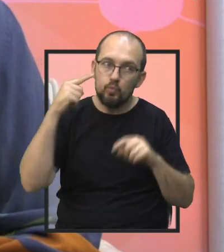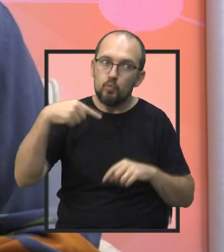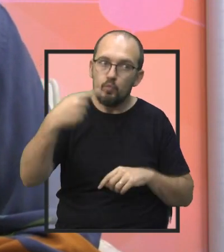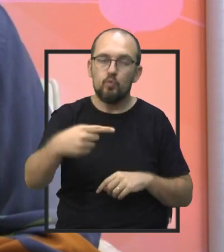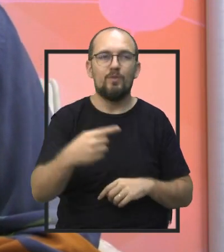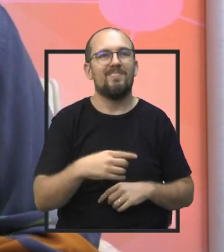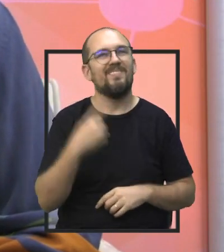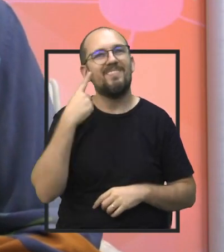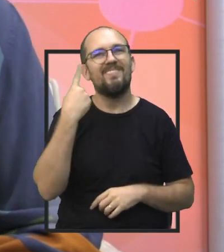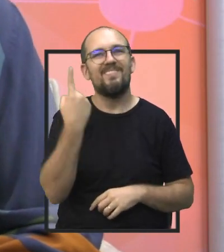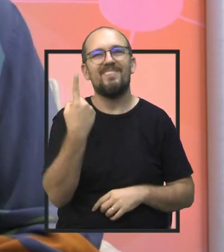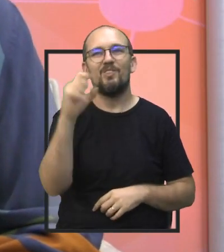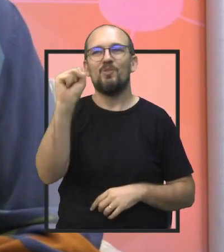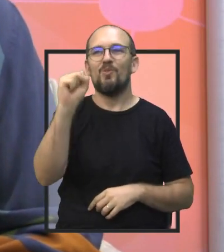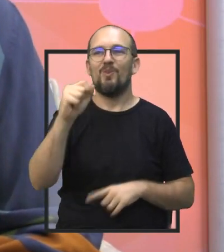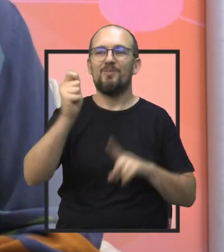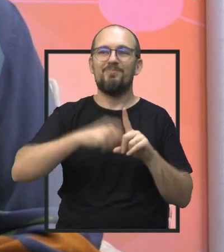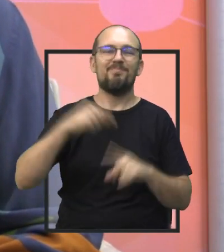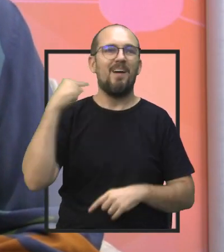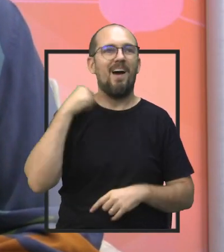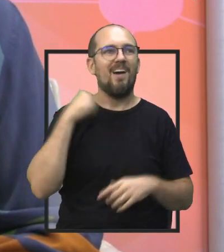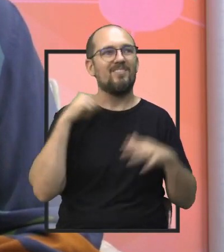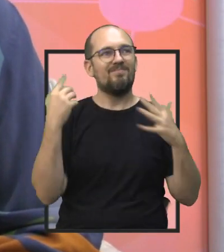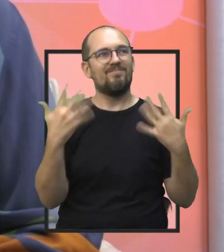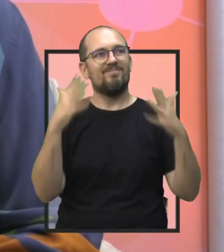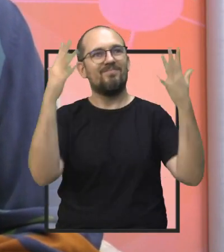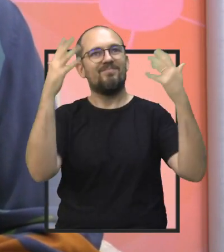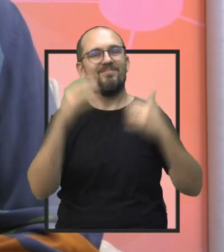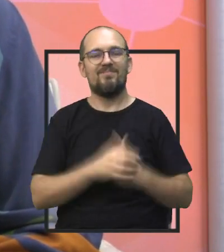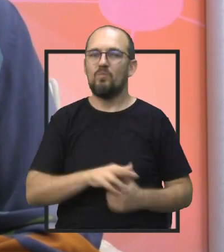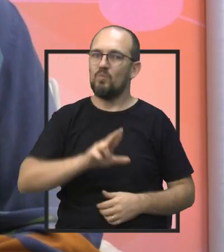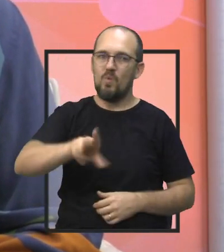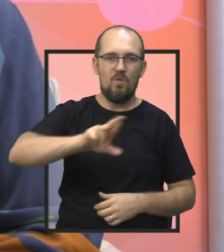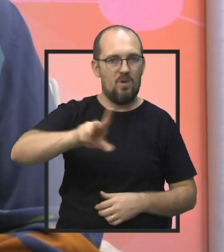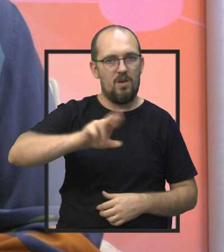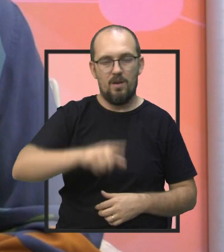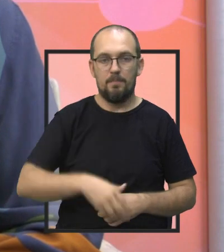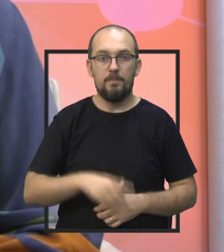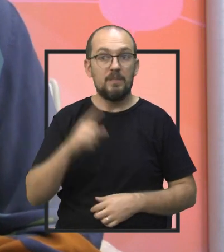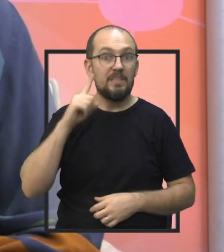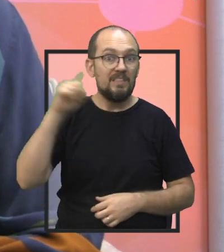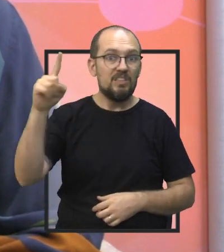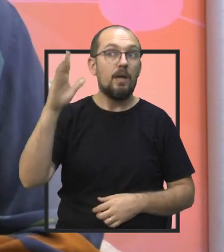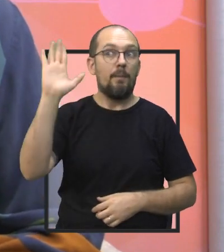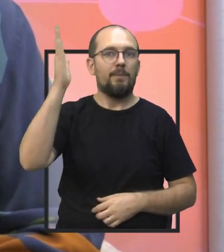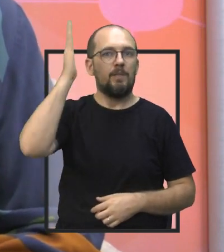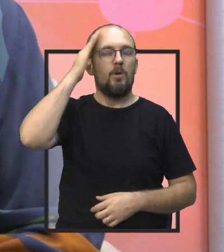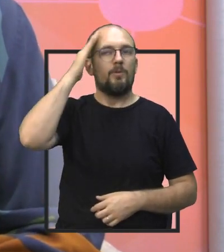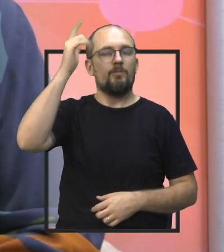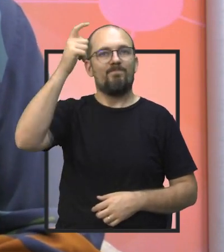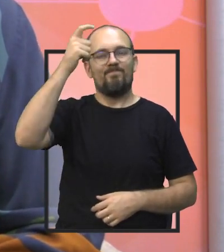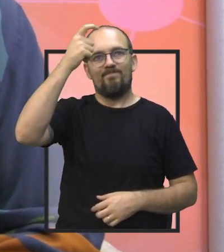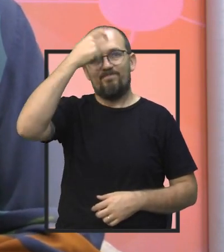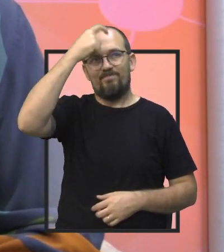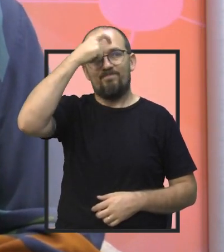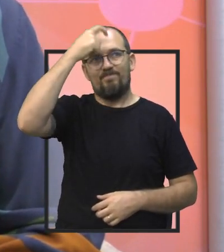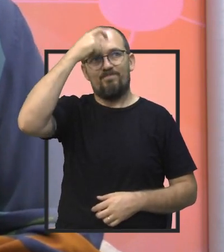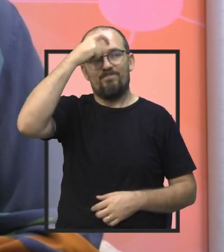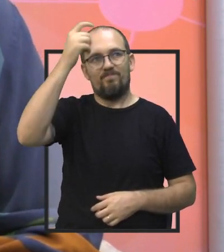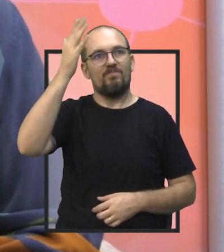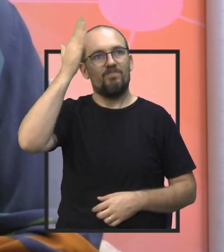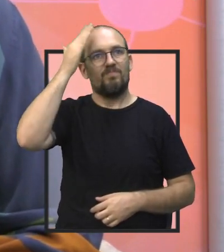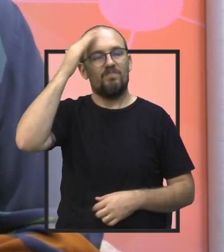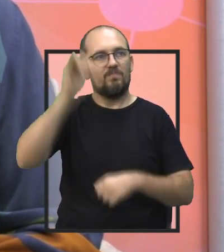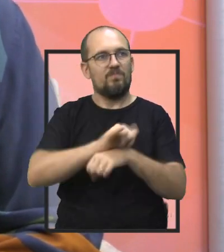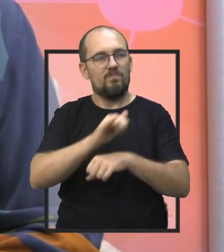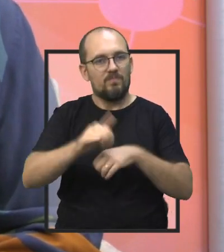só 18 de maio. 18 de maio é uma data para sabermos que existe tudo isso e que a gente precisa criar